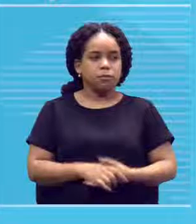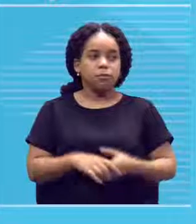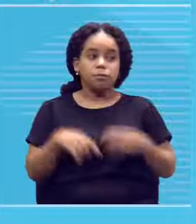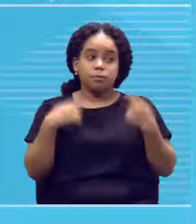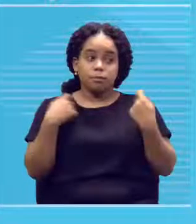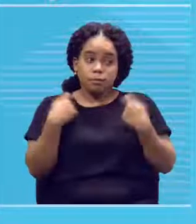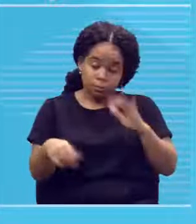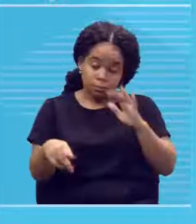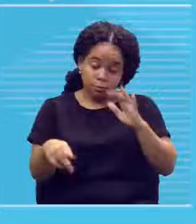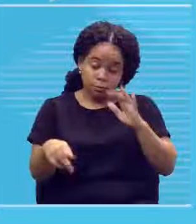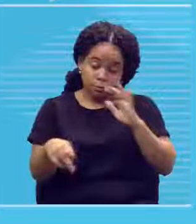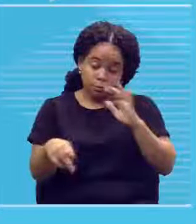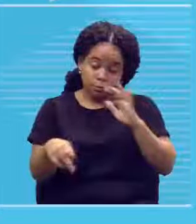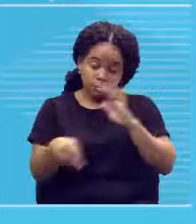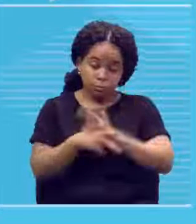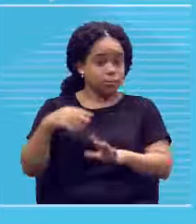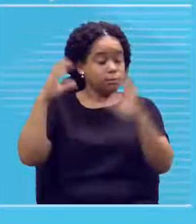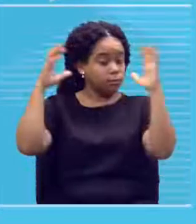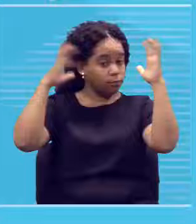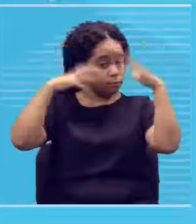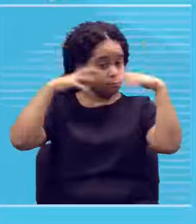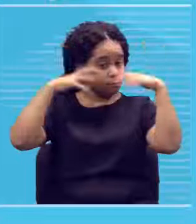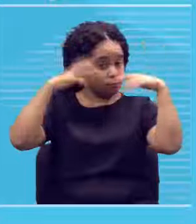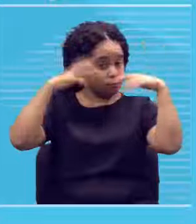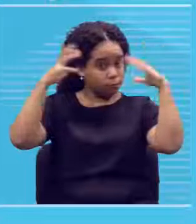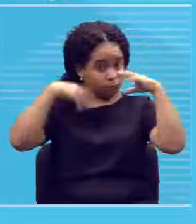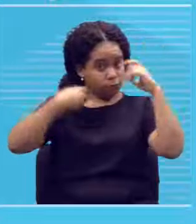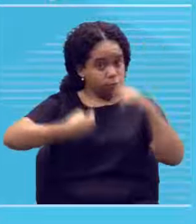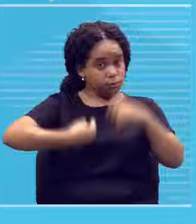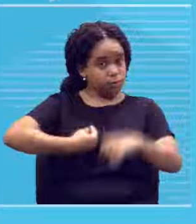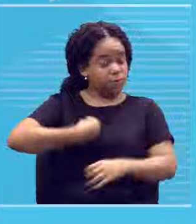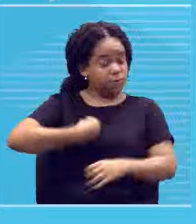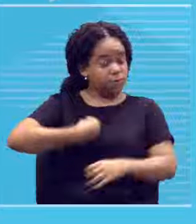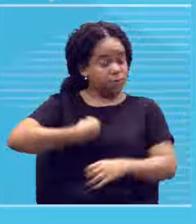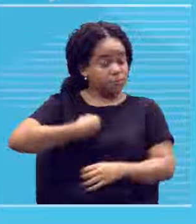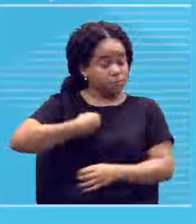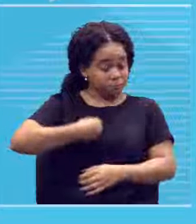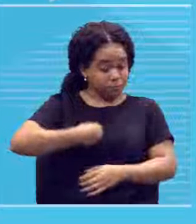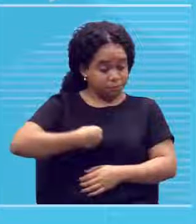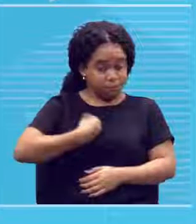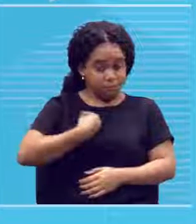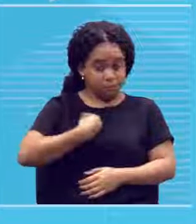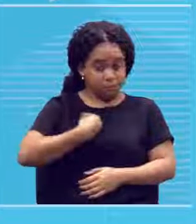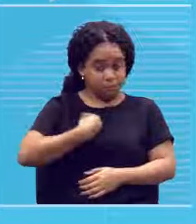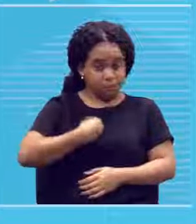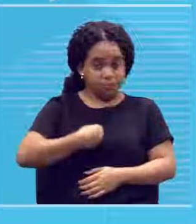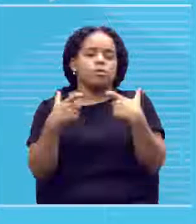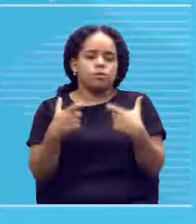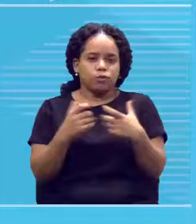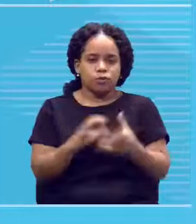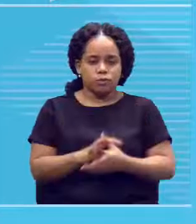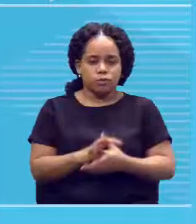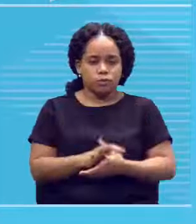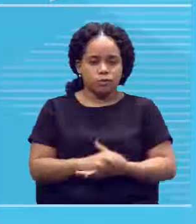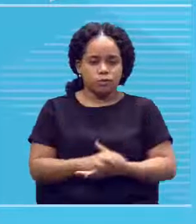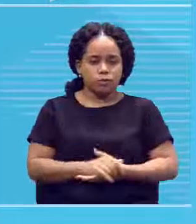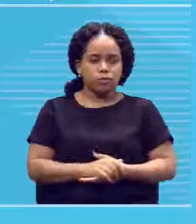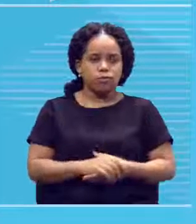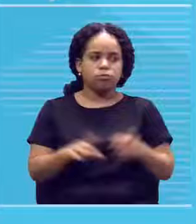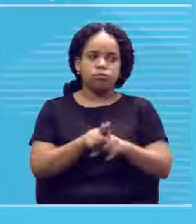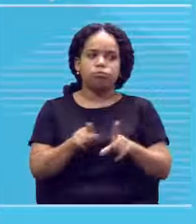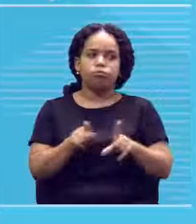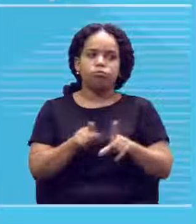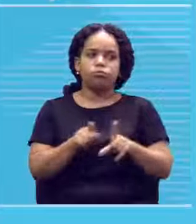necessitamos da chuva para viver regiões onde e a